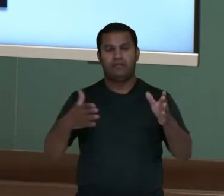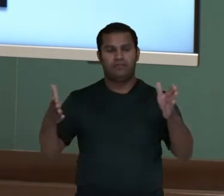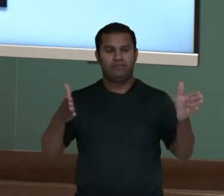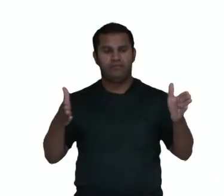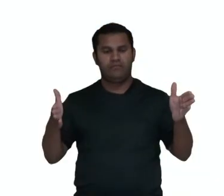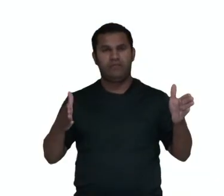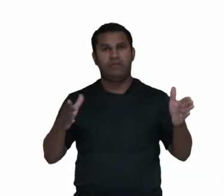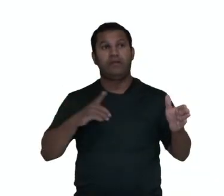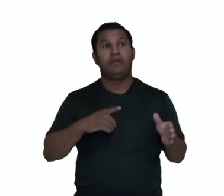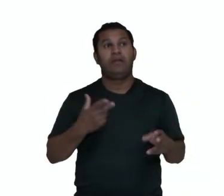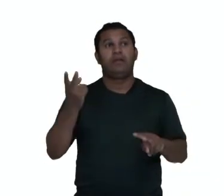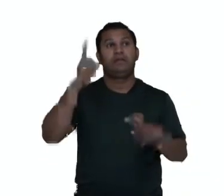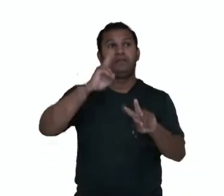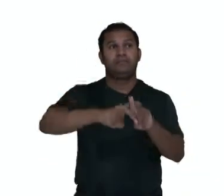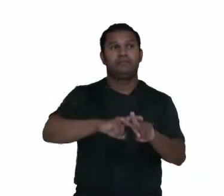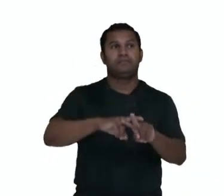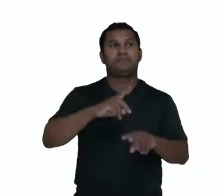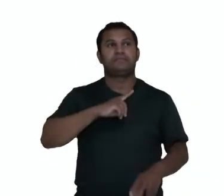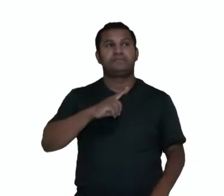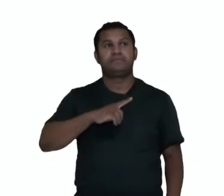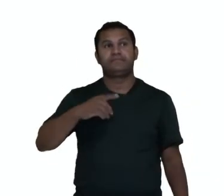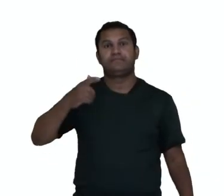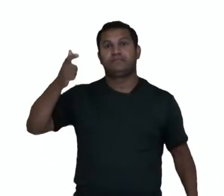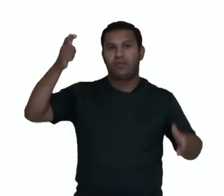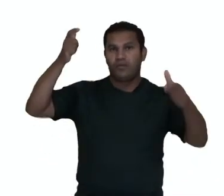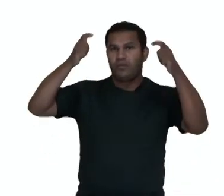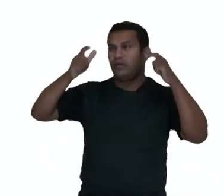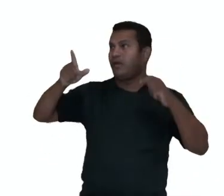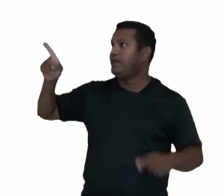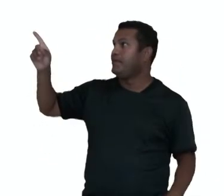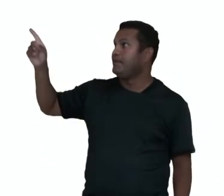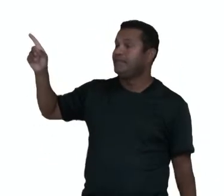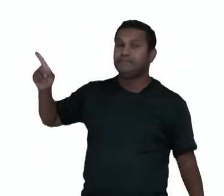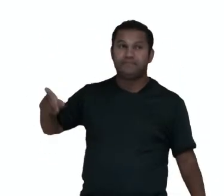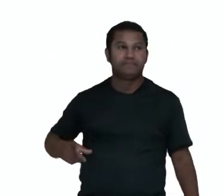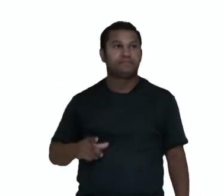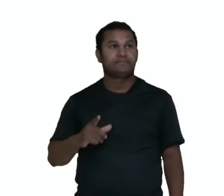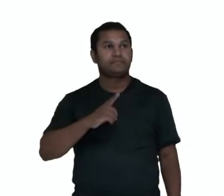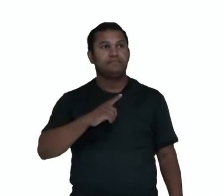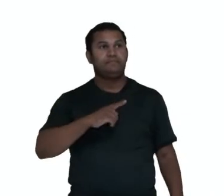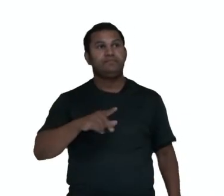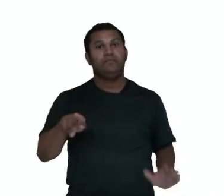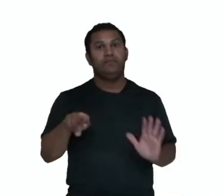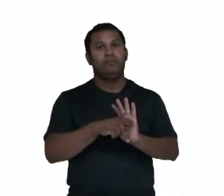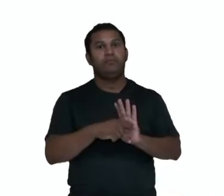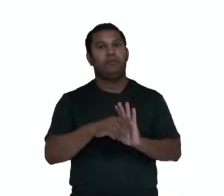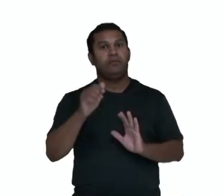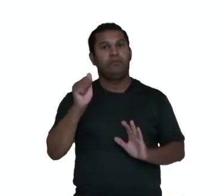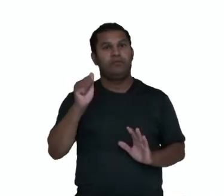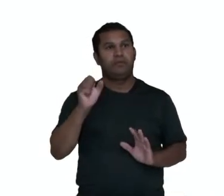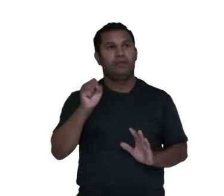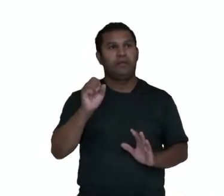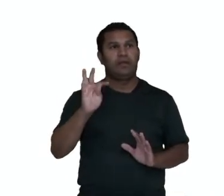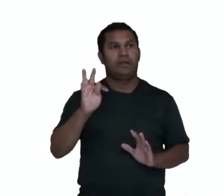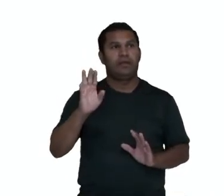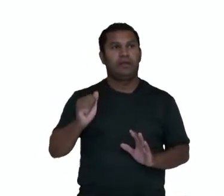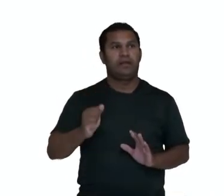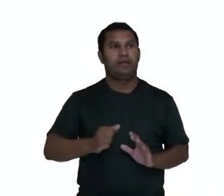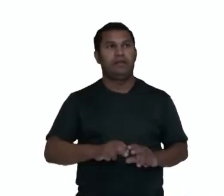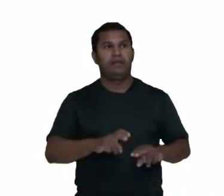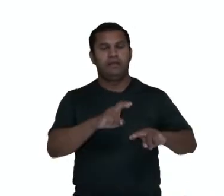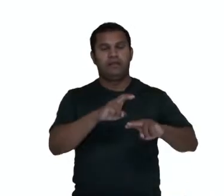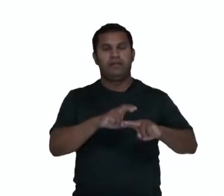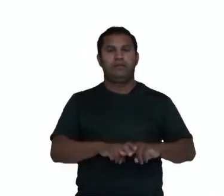de Tenochtitlan, que a gente vai ter o martírio, né, de um dos líderes astecas. Então, a gente vê, né, na presença